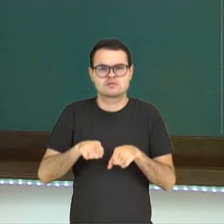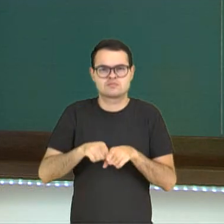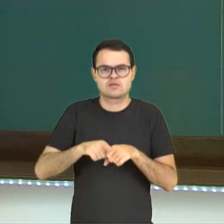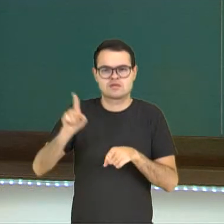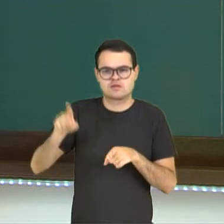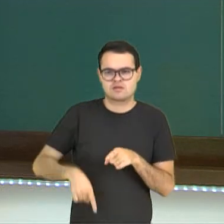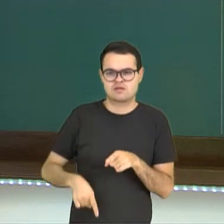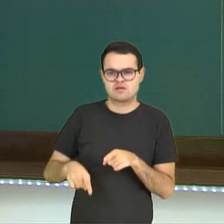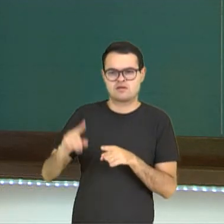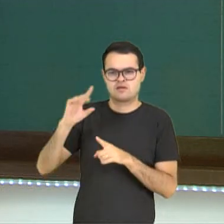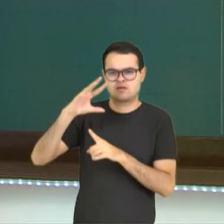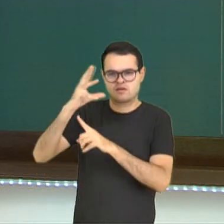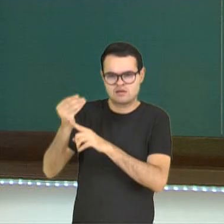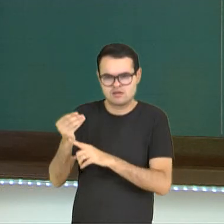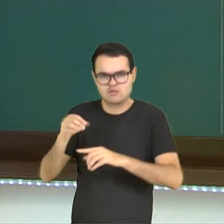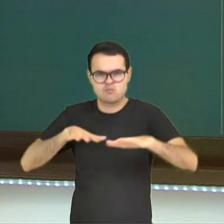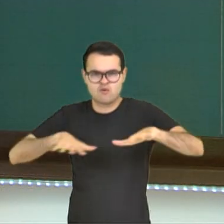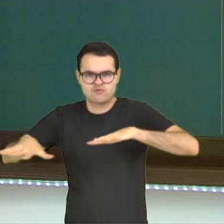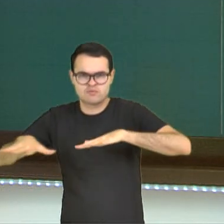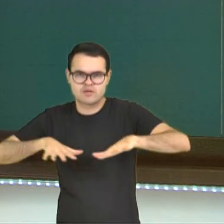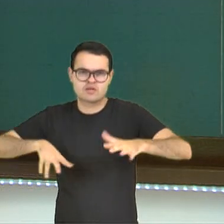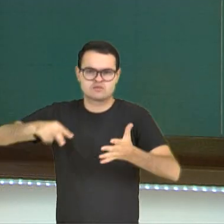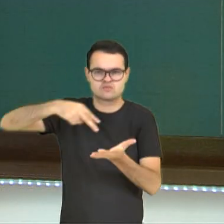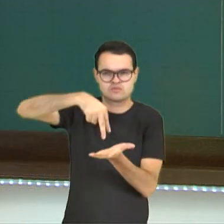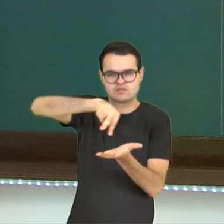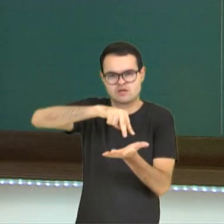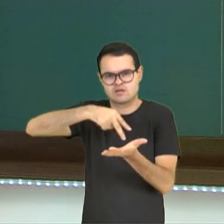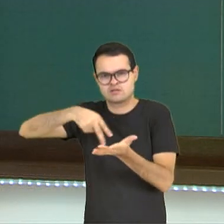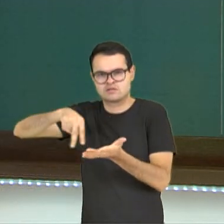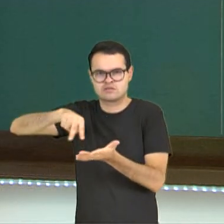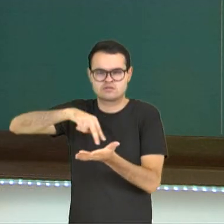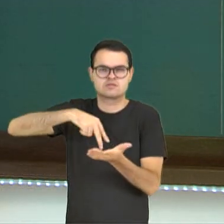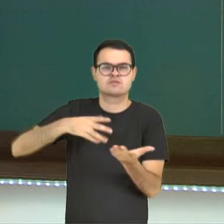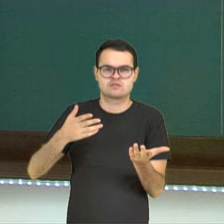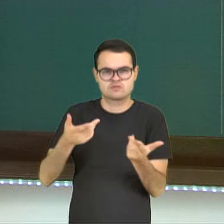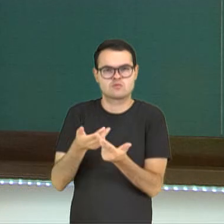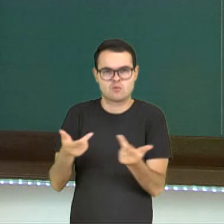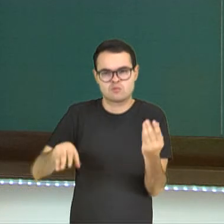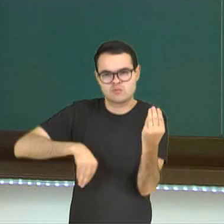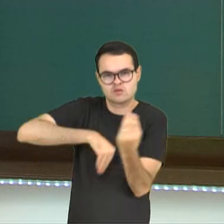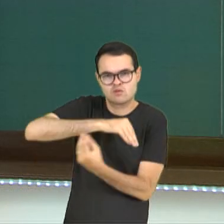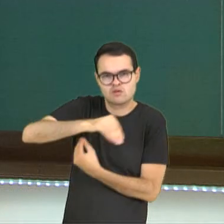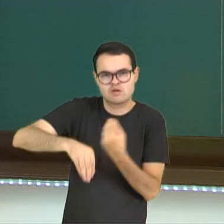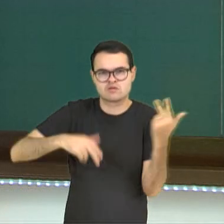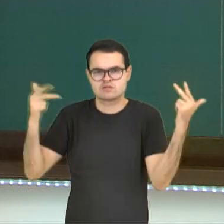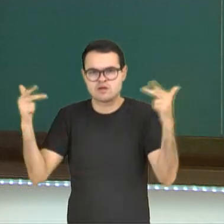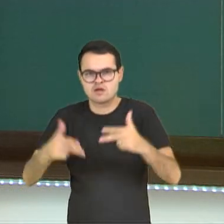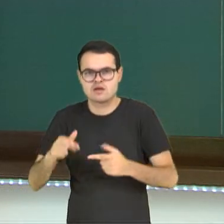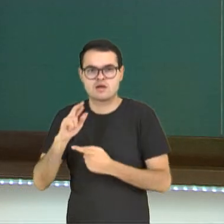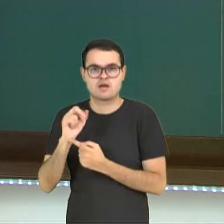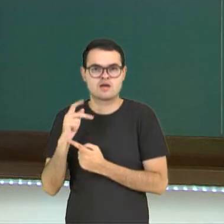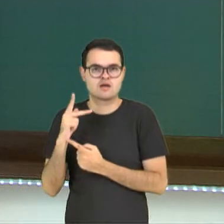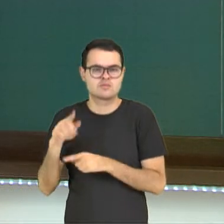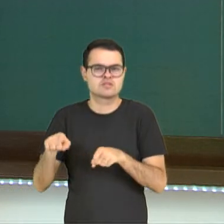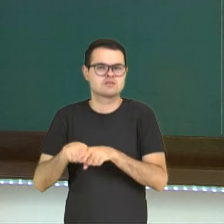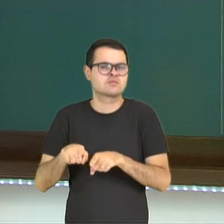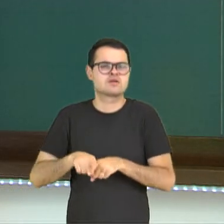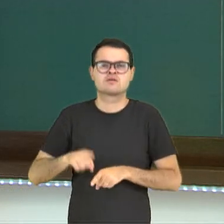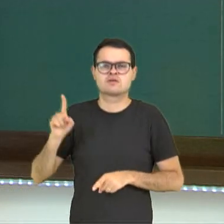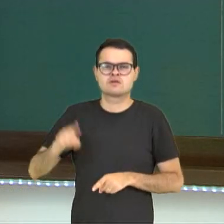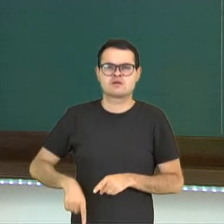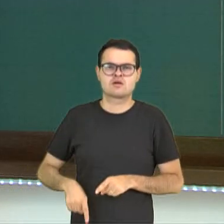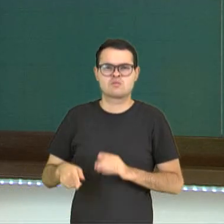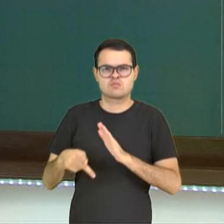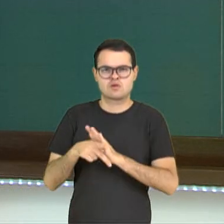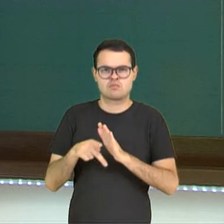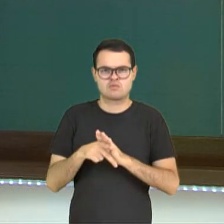vai envolver movimento e dança, que vai ficar tipo um movimento fluxo, né? O happening, instalação, interferência. A cyber art, que é